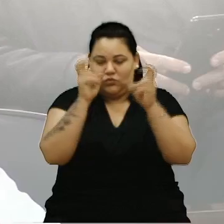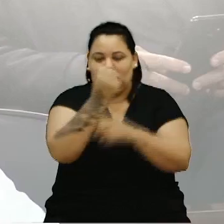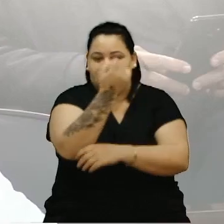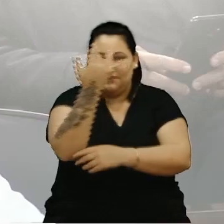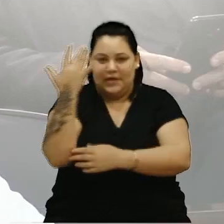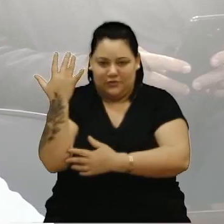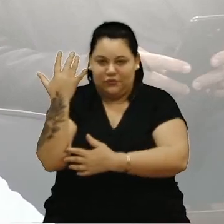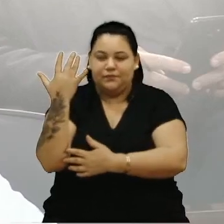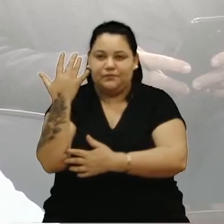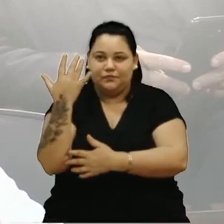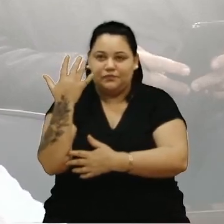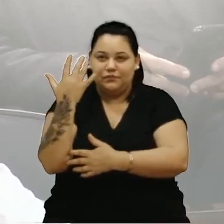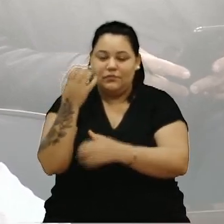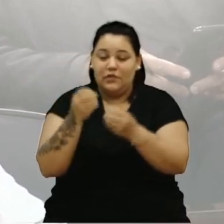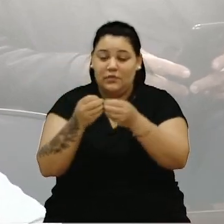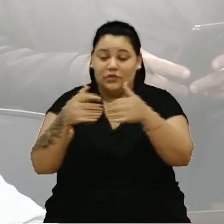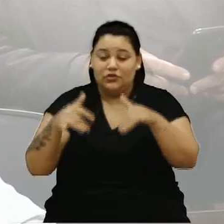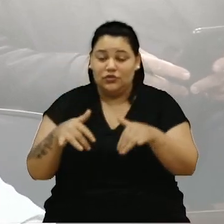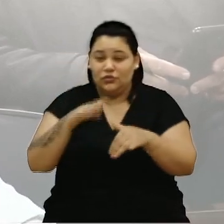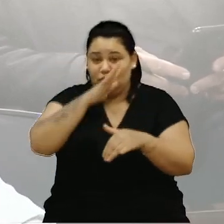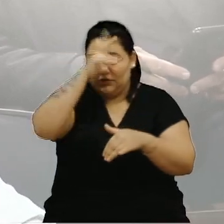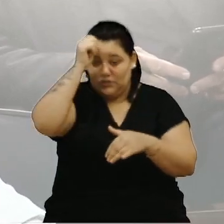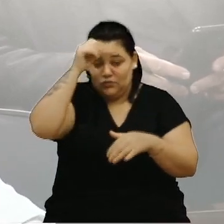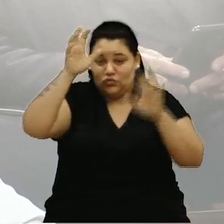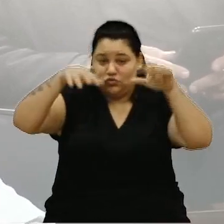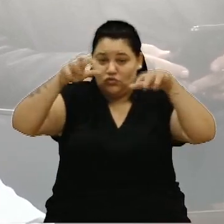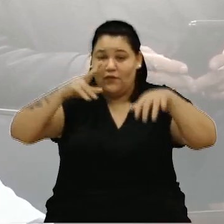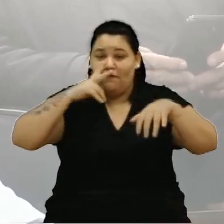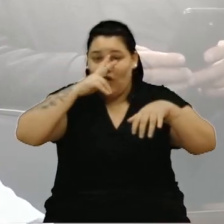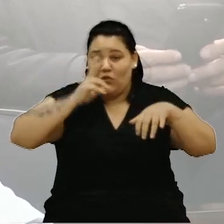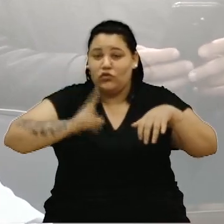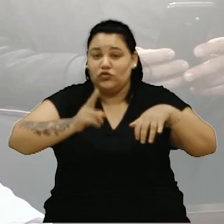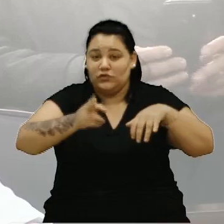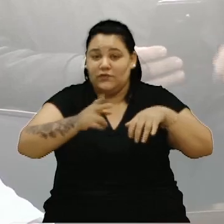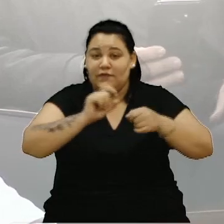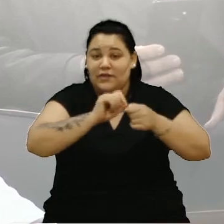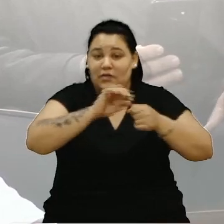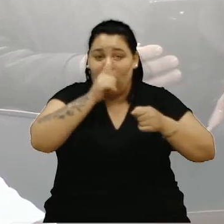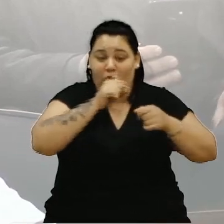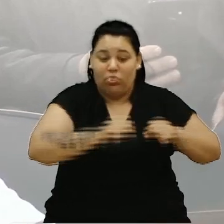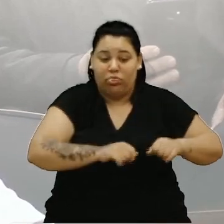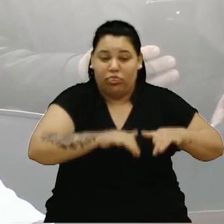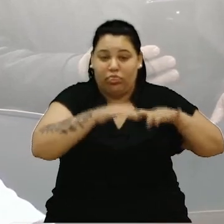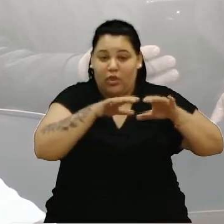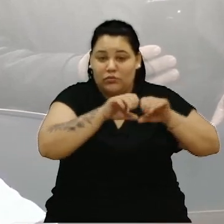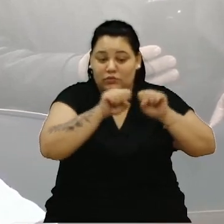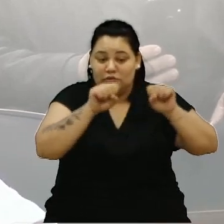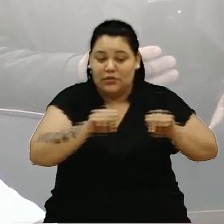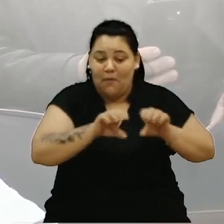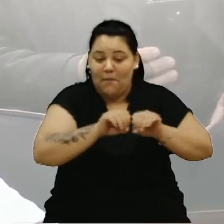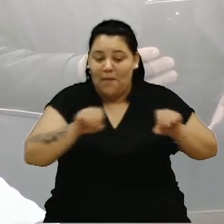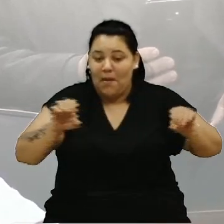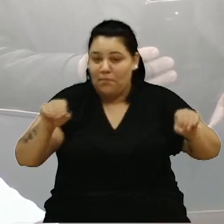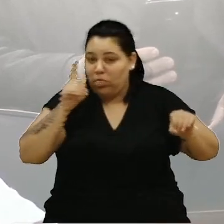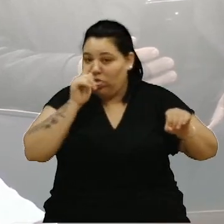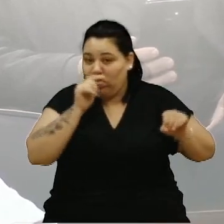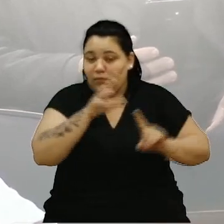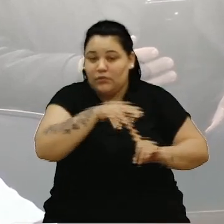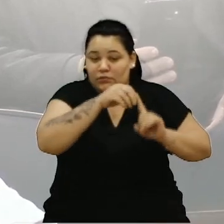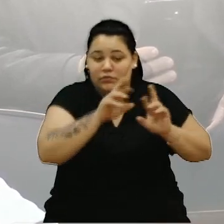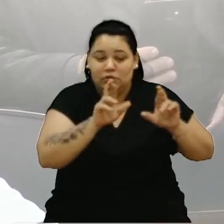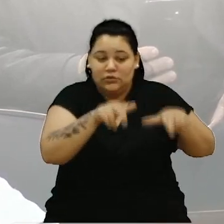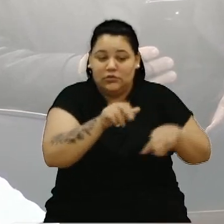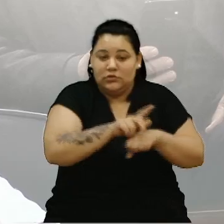abalou o nosso município com chuvas intensas e contínuas, acarretando transbordamento no nosso sistema hídrico, principalmente na região de Galópolis,